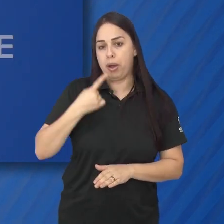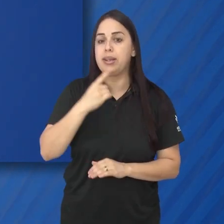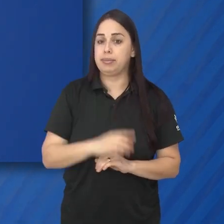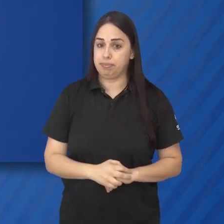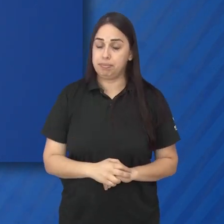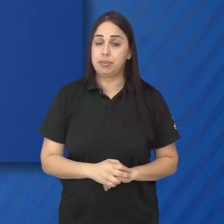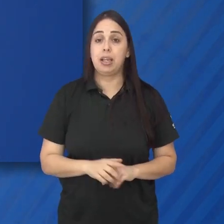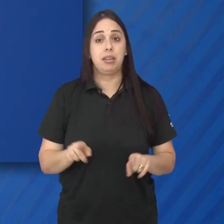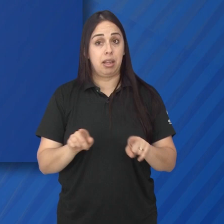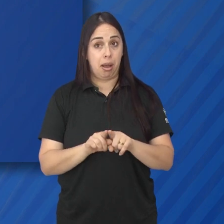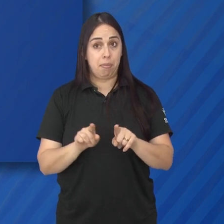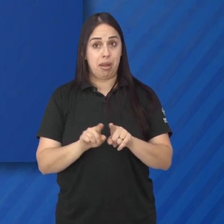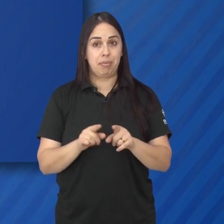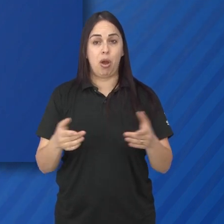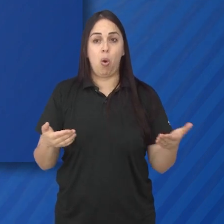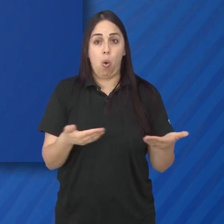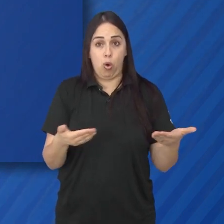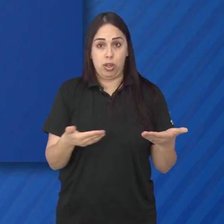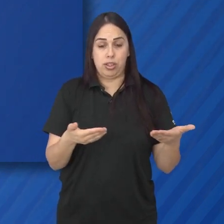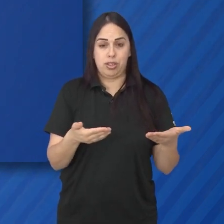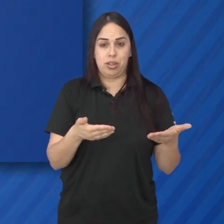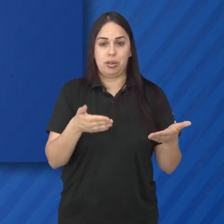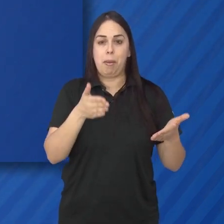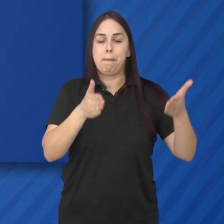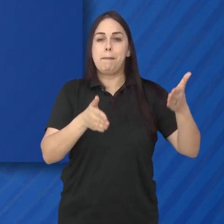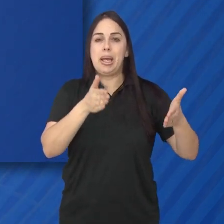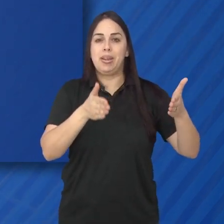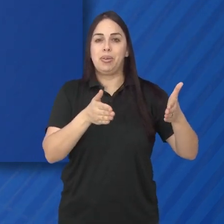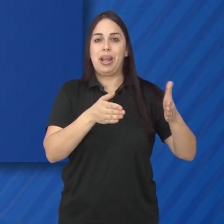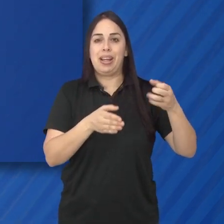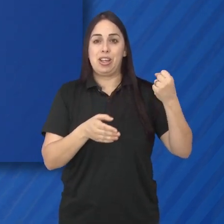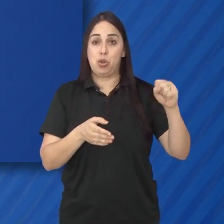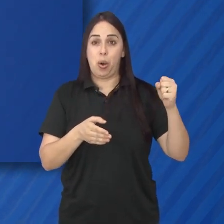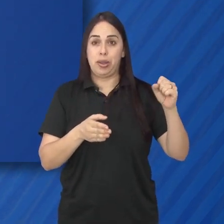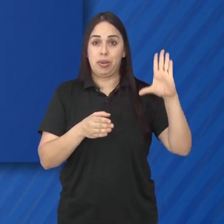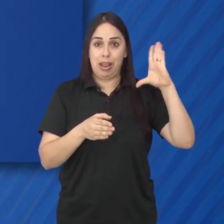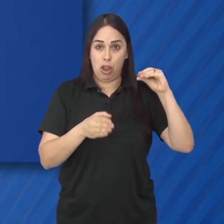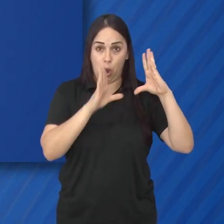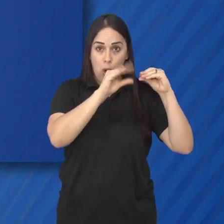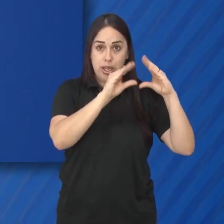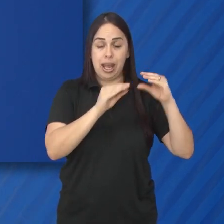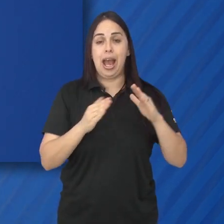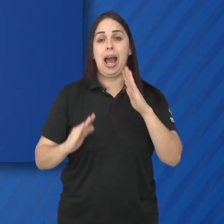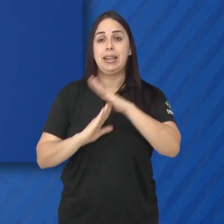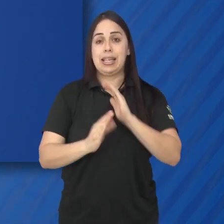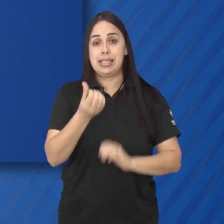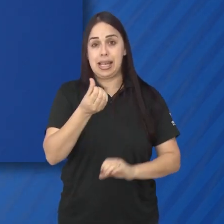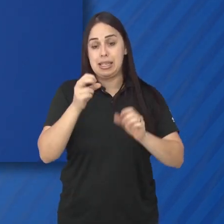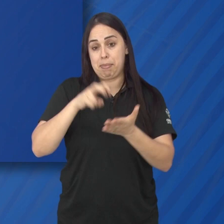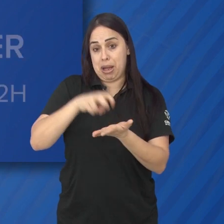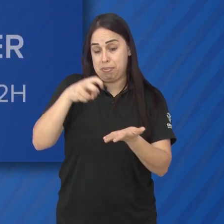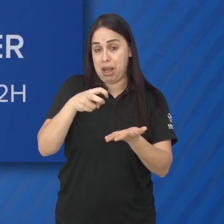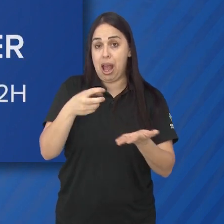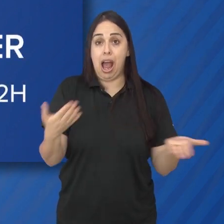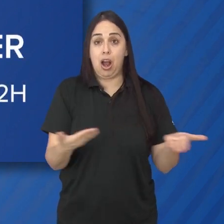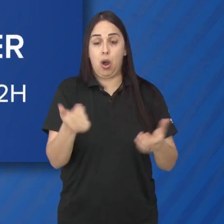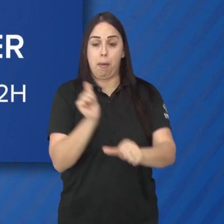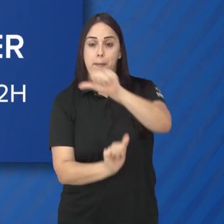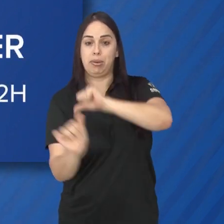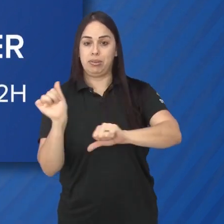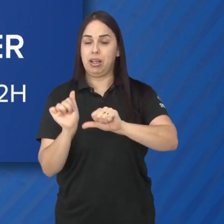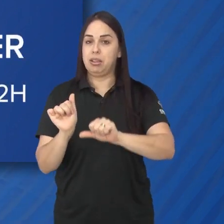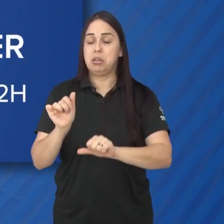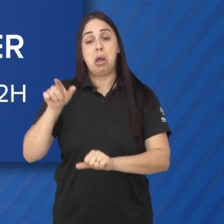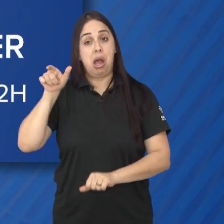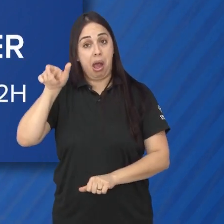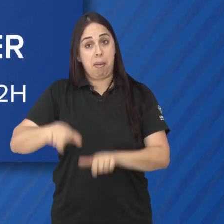horas. Outra mudança é que atualmente é considerado o período noturno das 8 da noite até as 6 da manhã. Agora, os